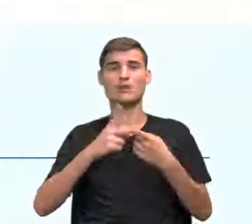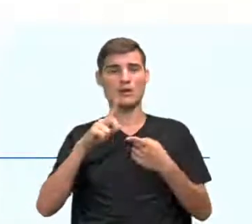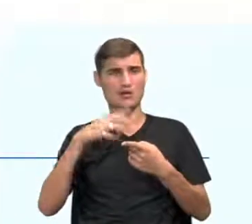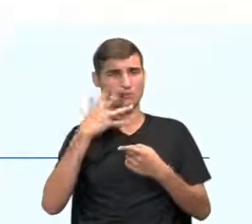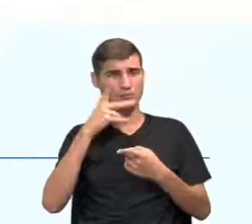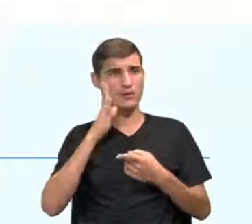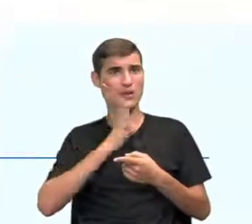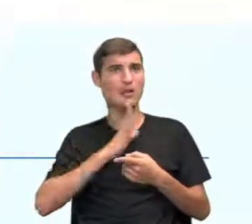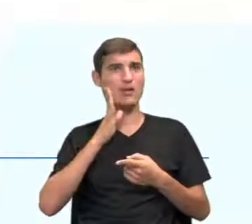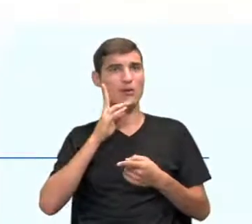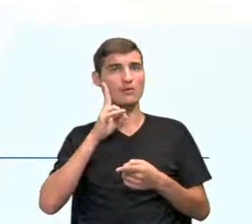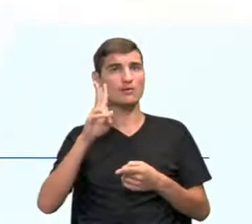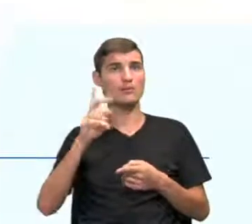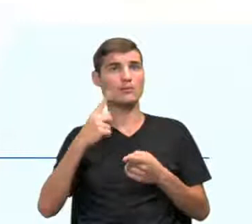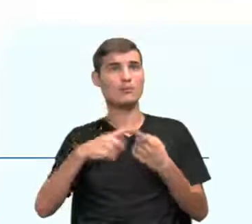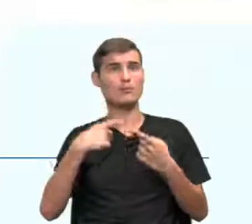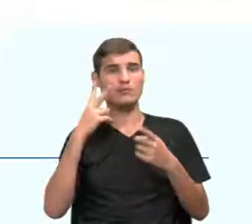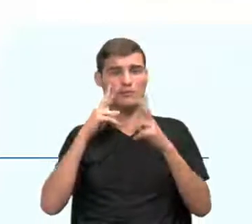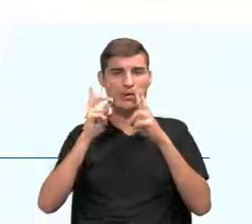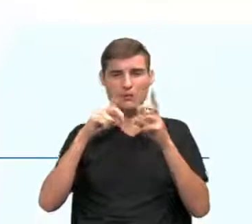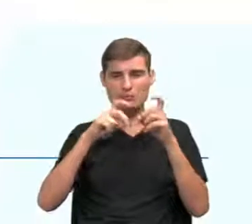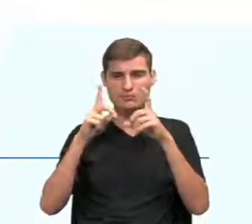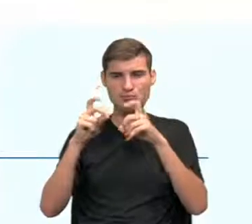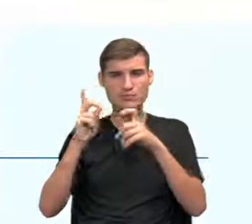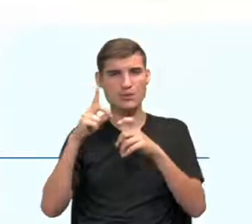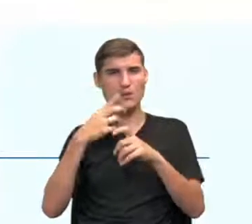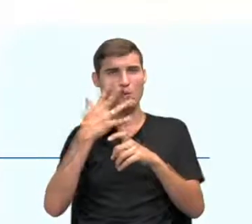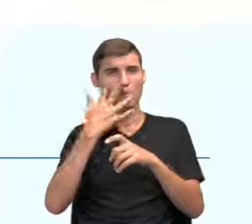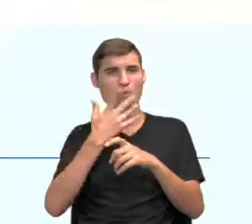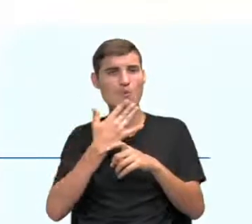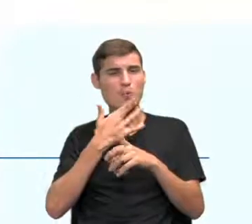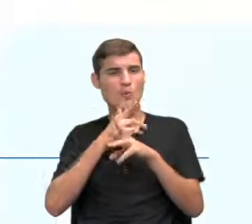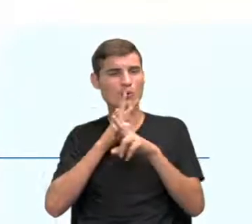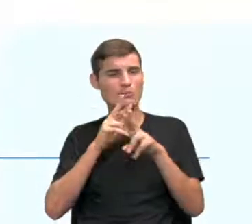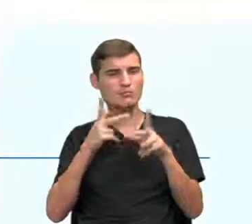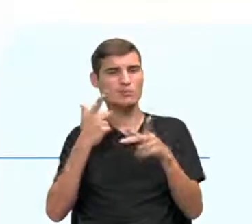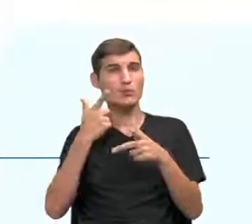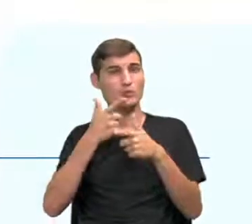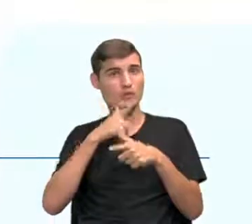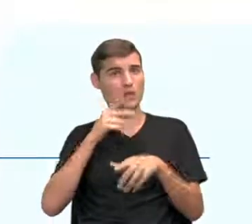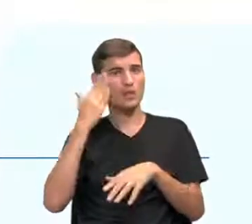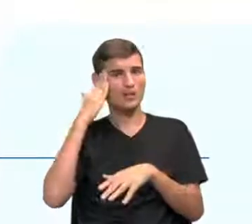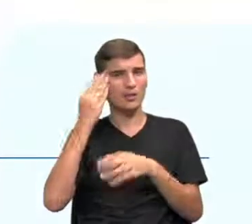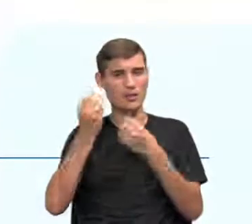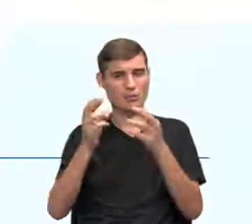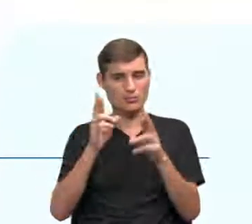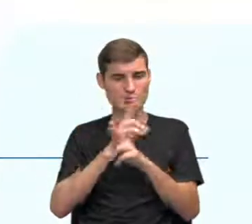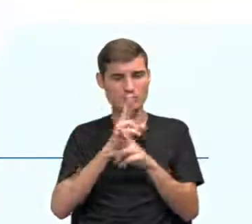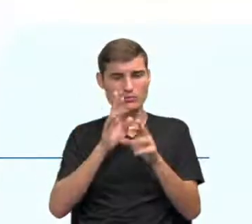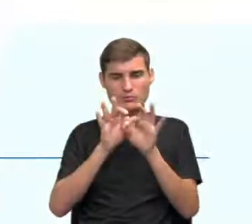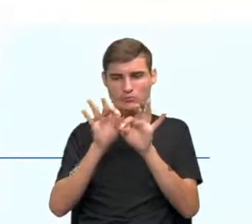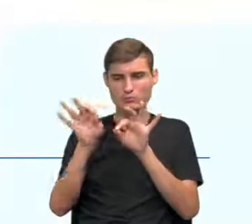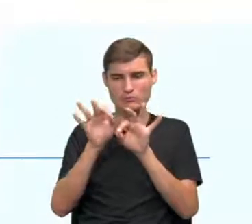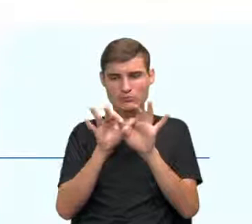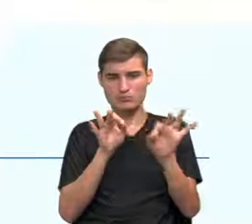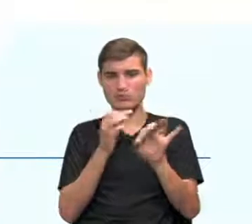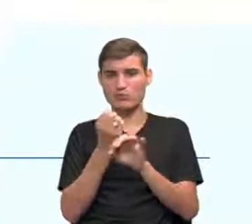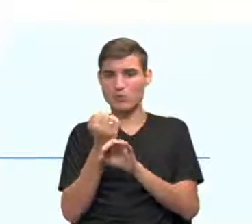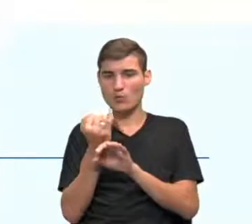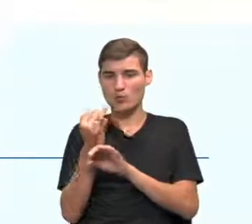ver o espectro. Aqui, uma figura colorida, a gente consegue entender, consegue relacionar comprimento de onda com